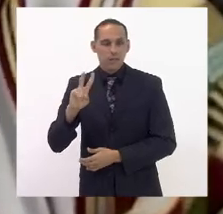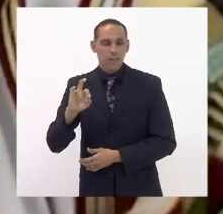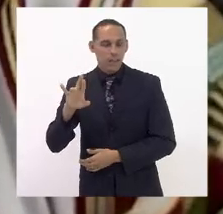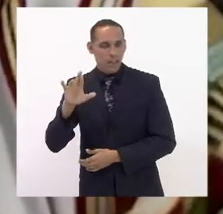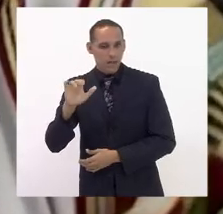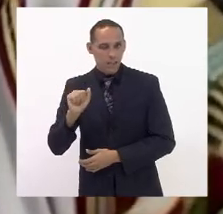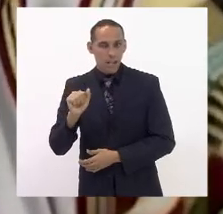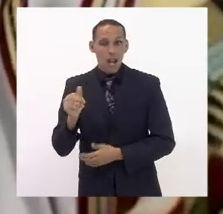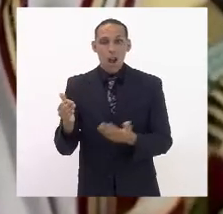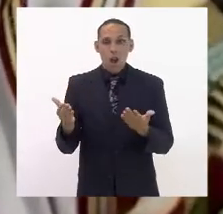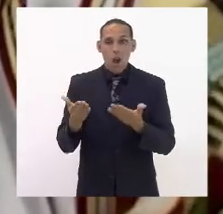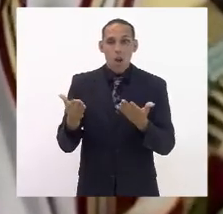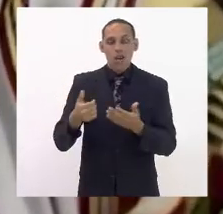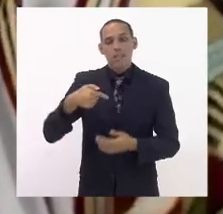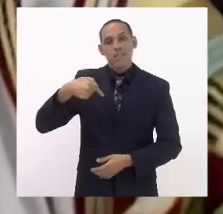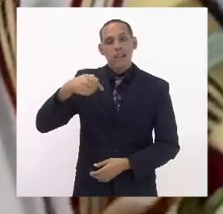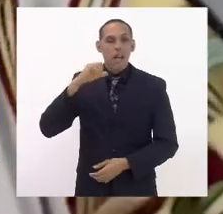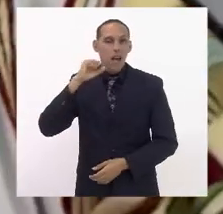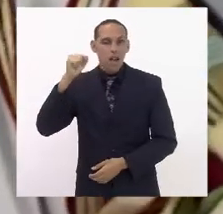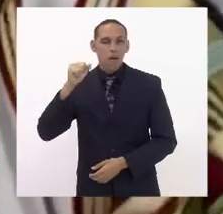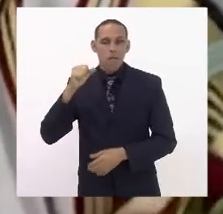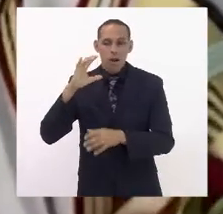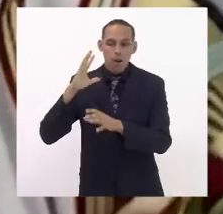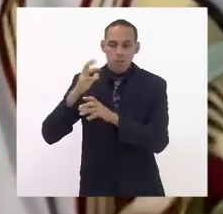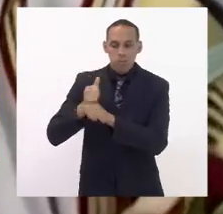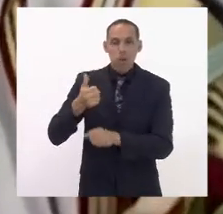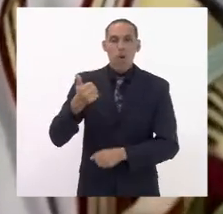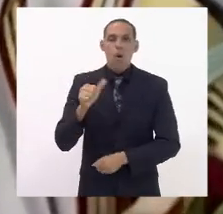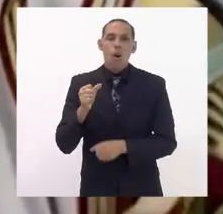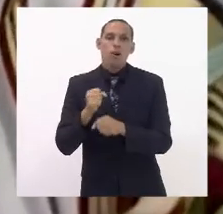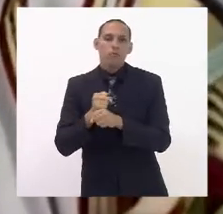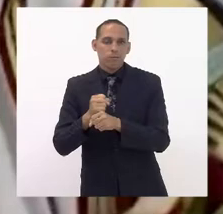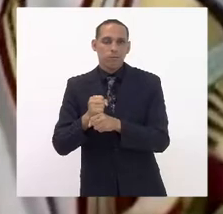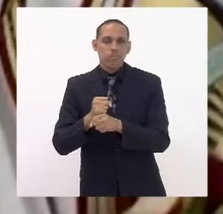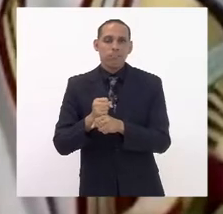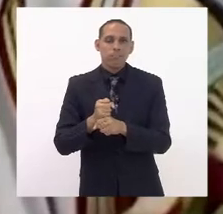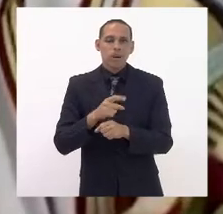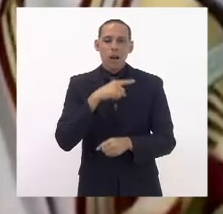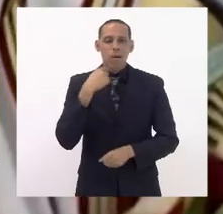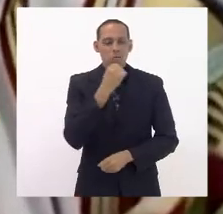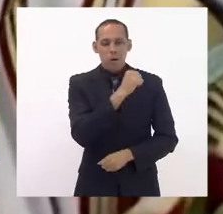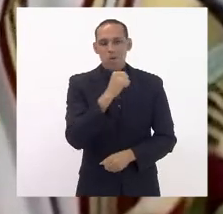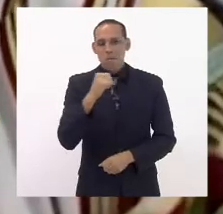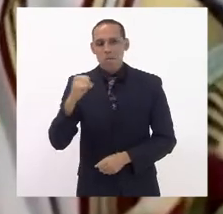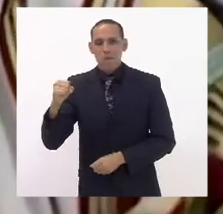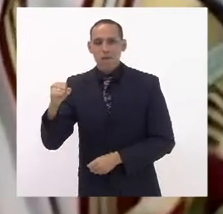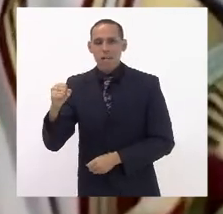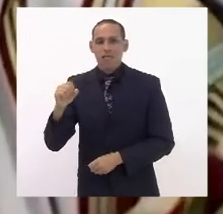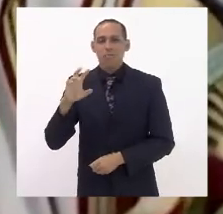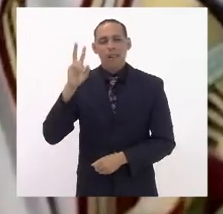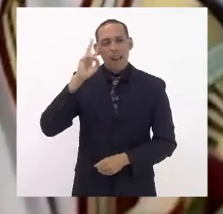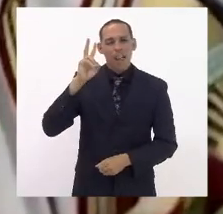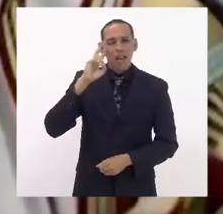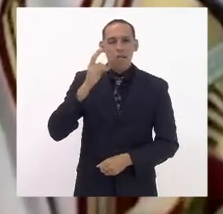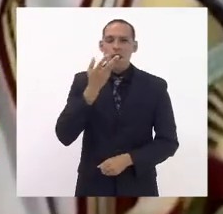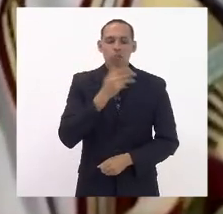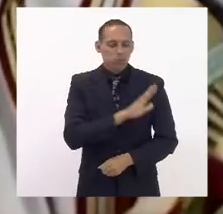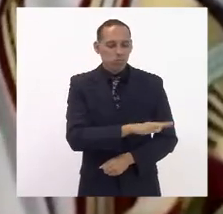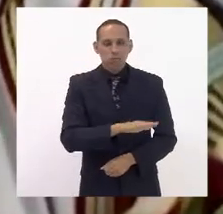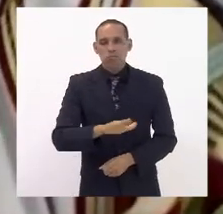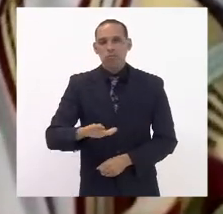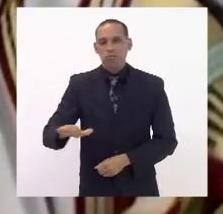7 de abril, né? E aí toda a nossa reverência à memória daquelas crianças que estavam